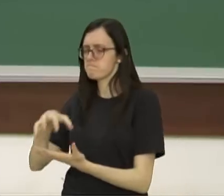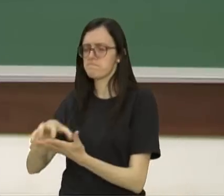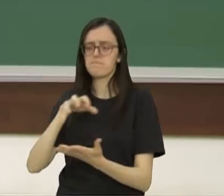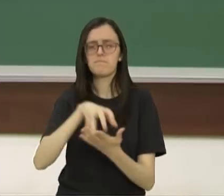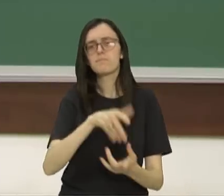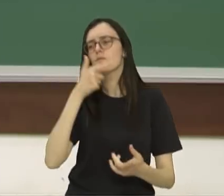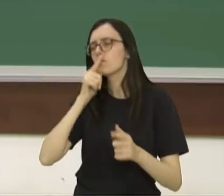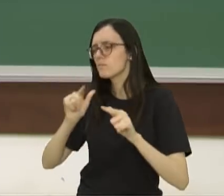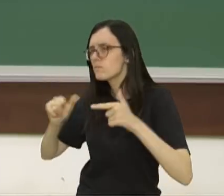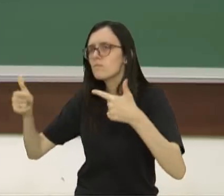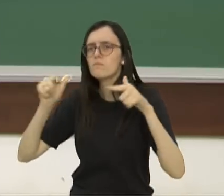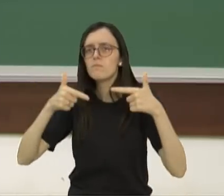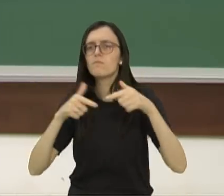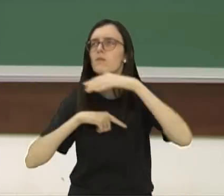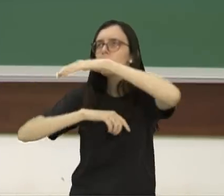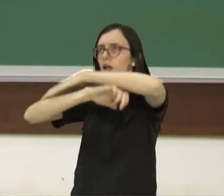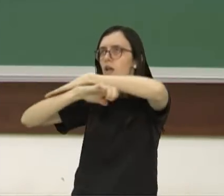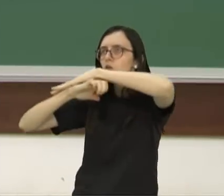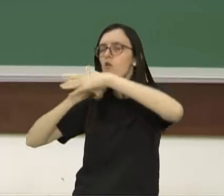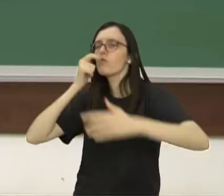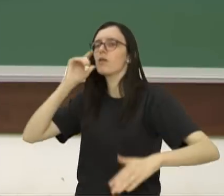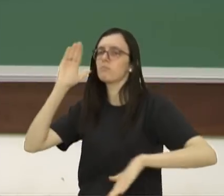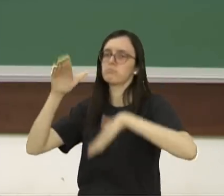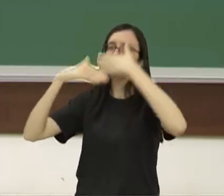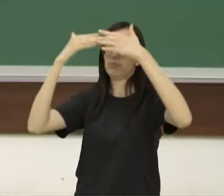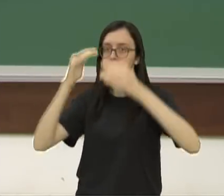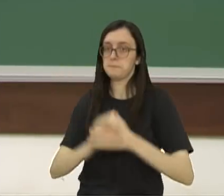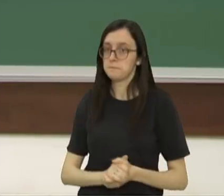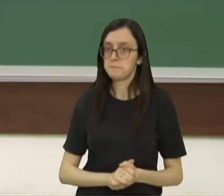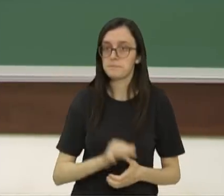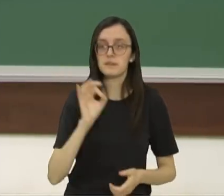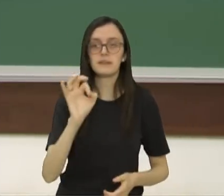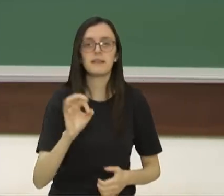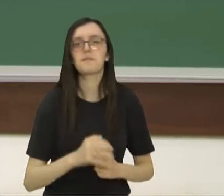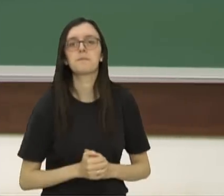elas levaram a estrutura para lá para que elas se desenvolvessem, certo?